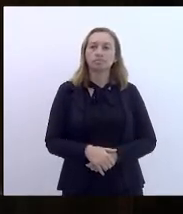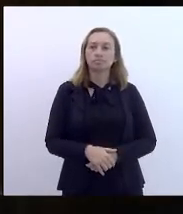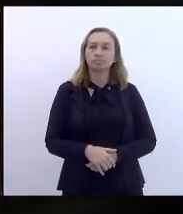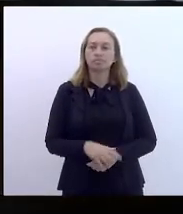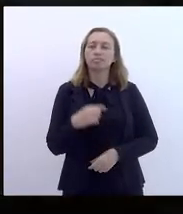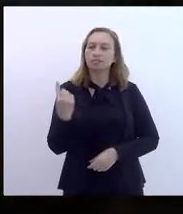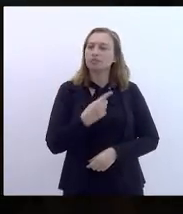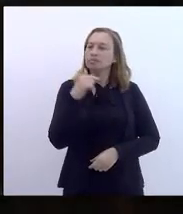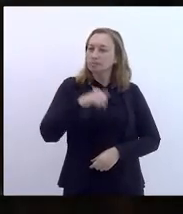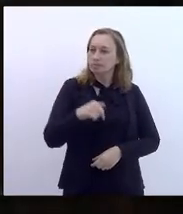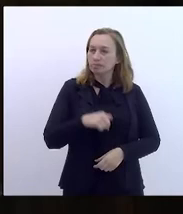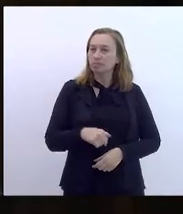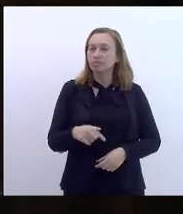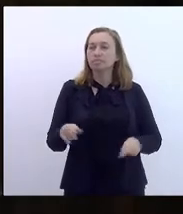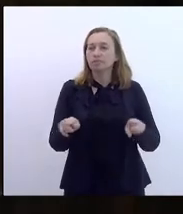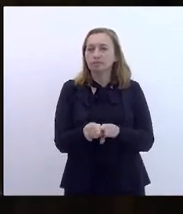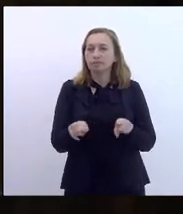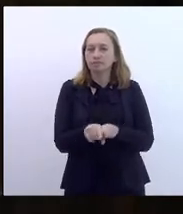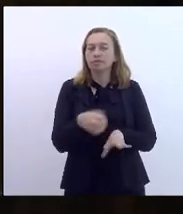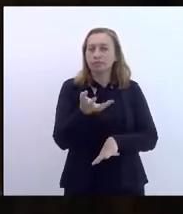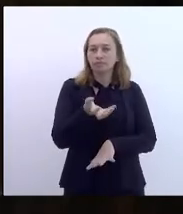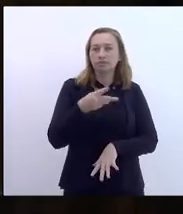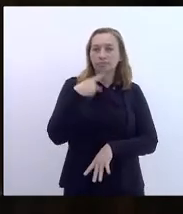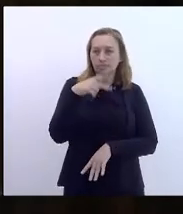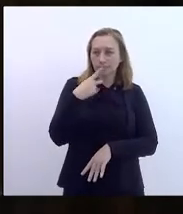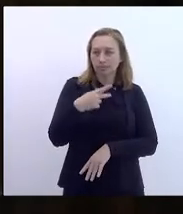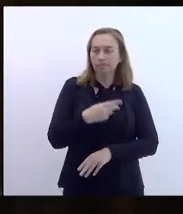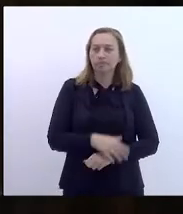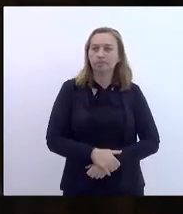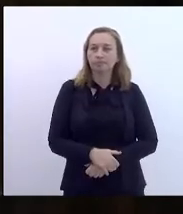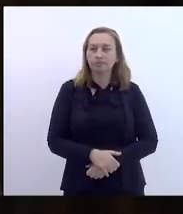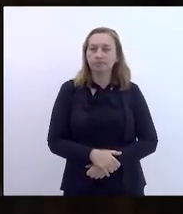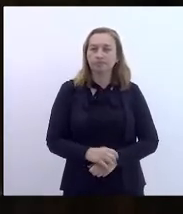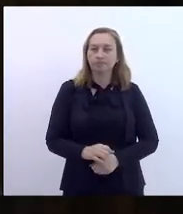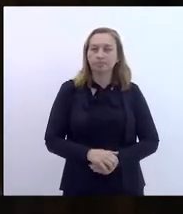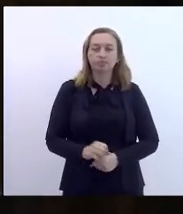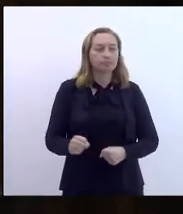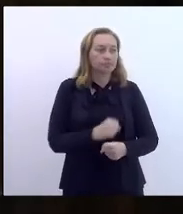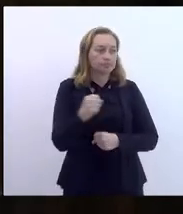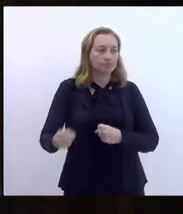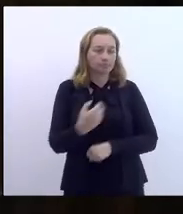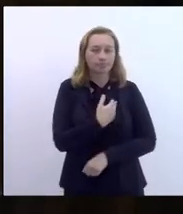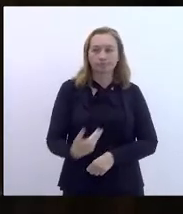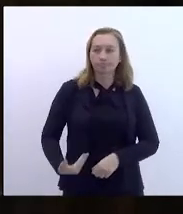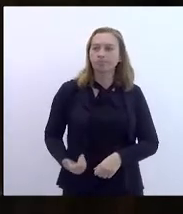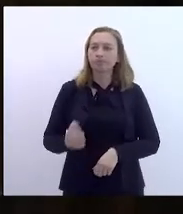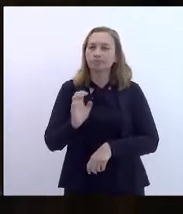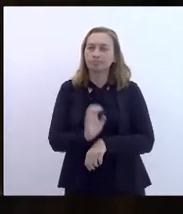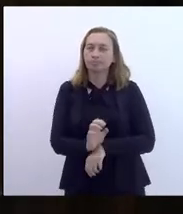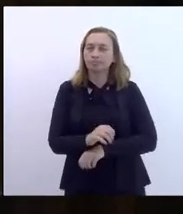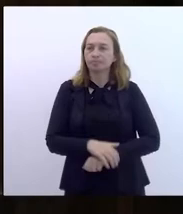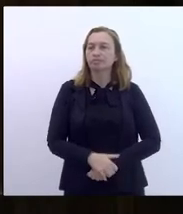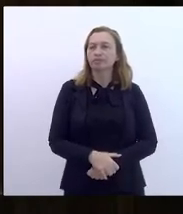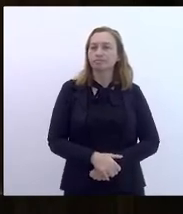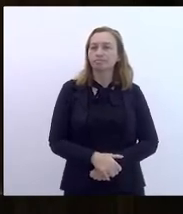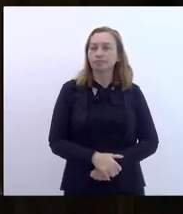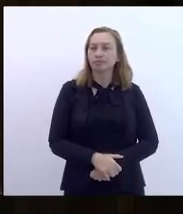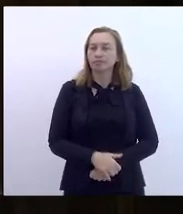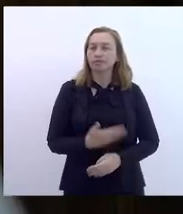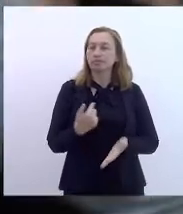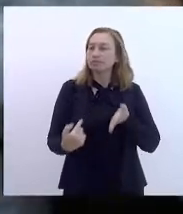aqui também estamos querendo. A é que o poder público que o estado brasileiro